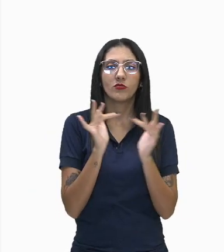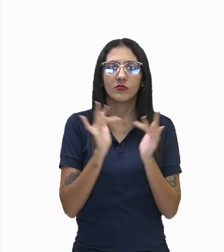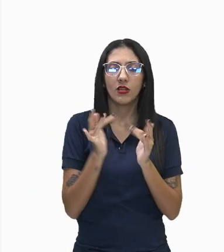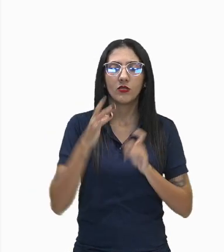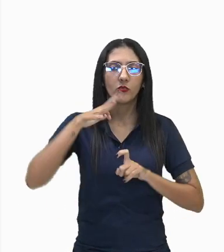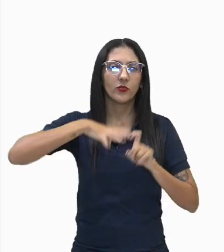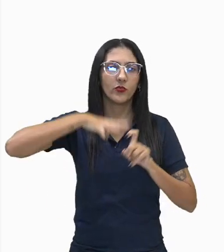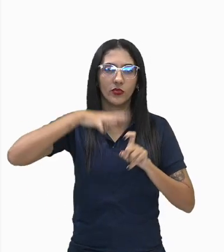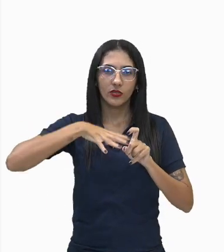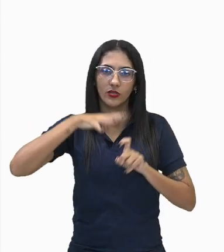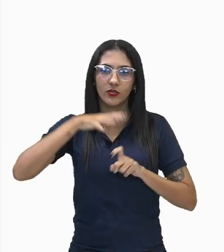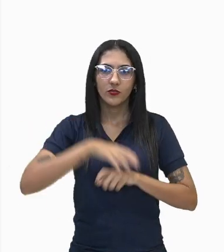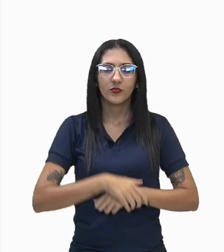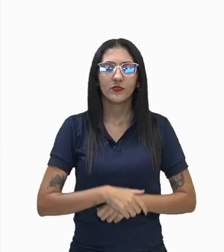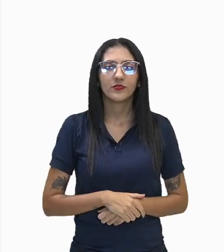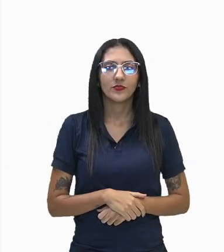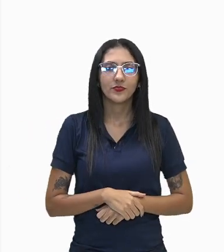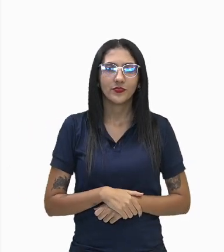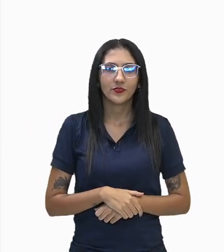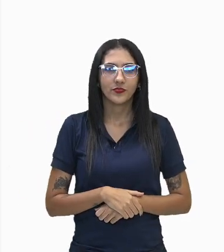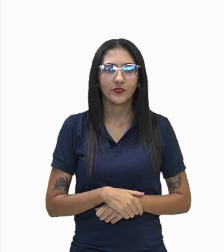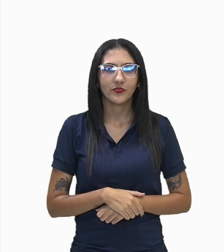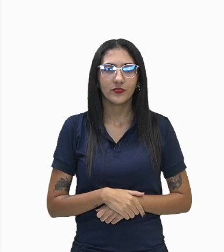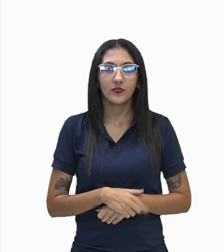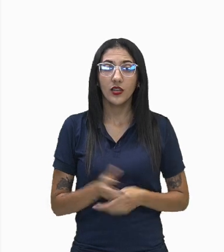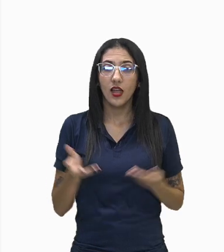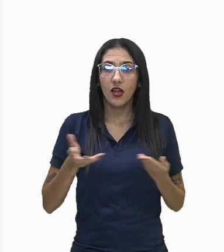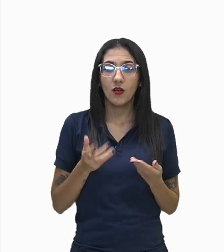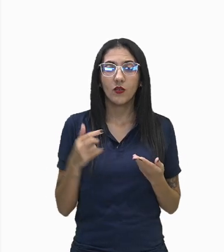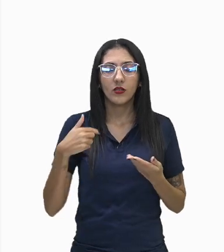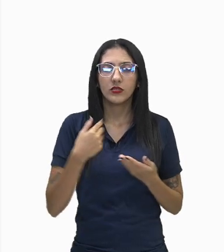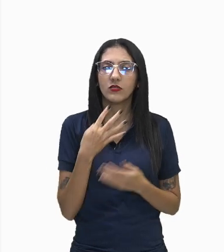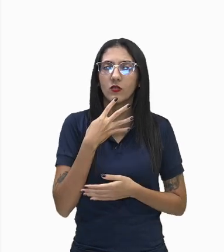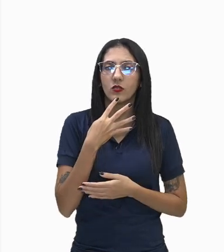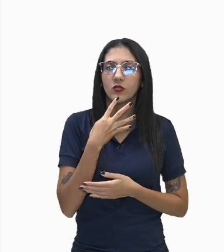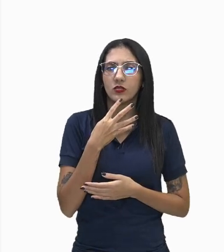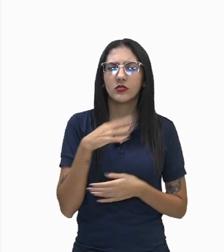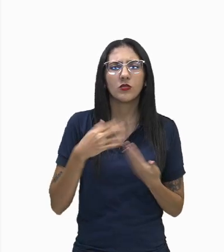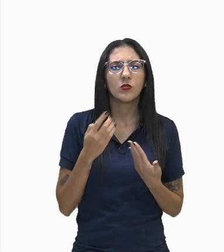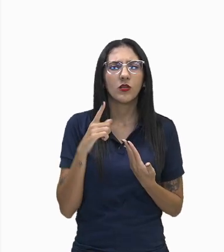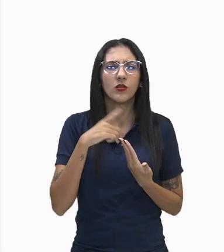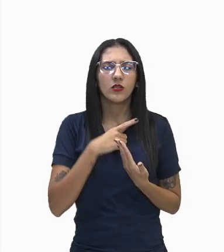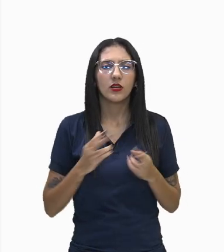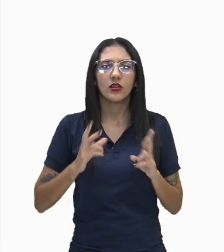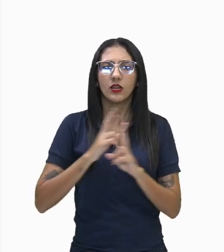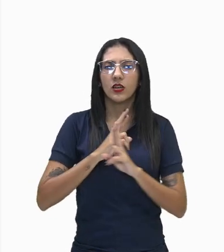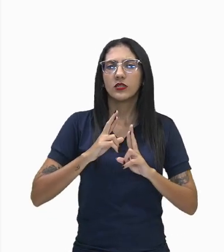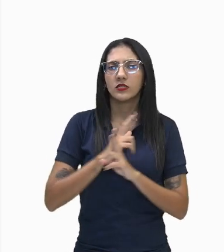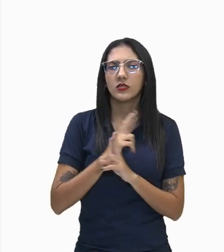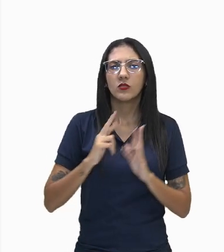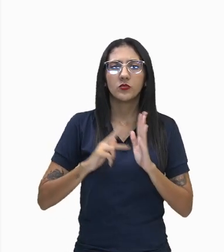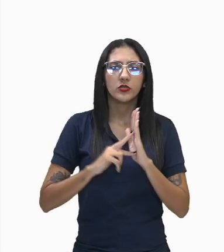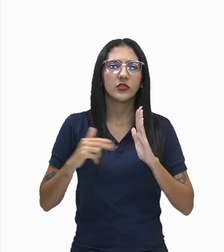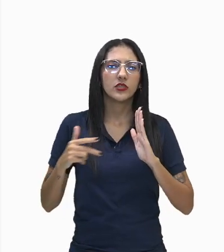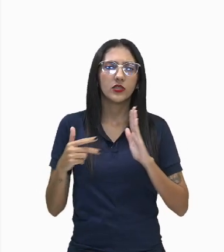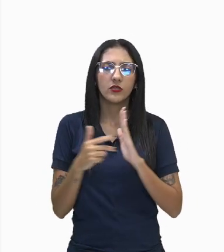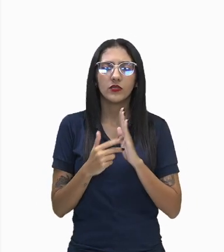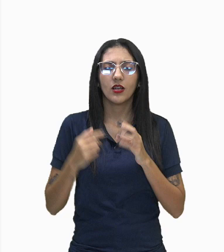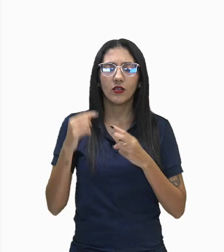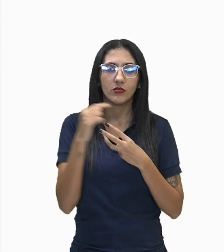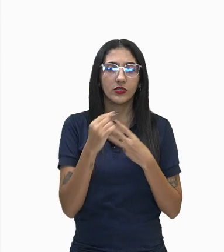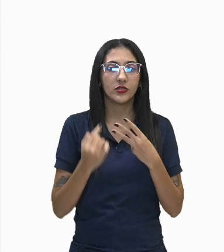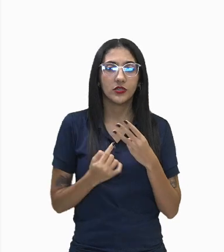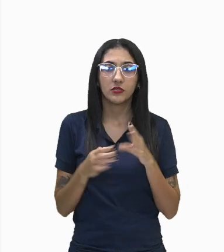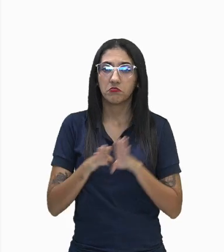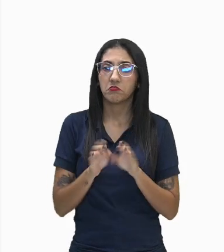mito. Aqui vamos conhecer a relação e o sentido entre eles, símbolos, ritos e mitos,